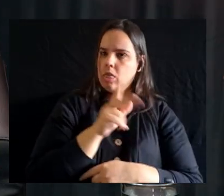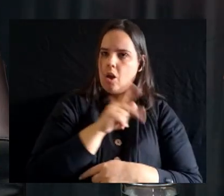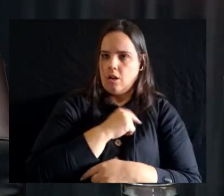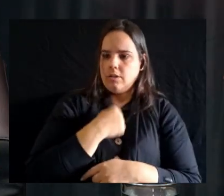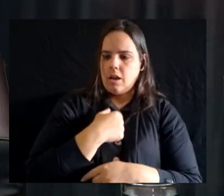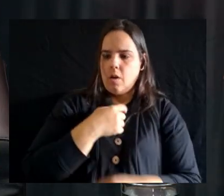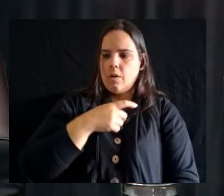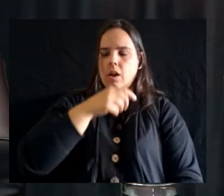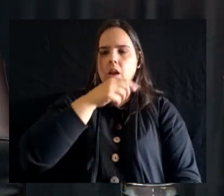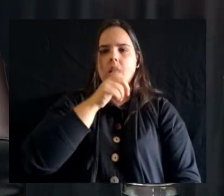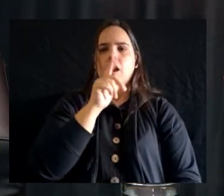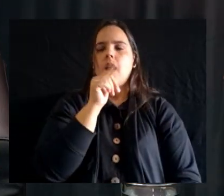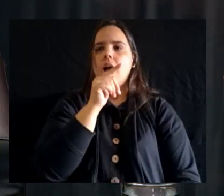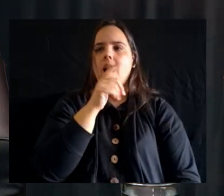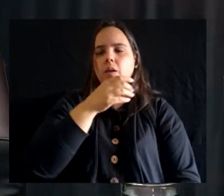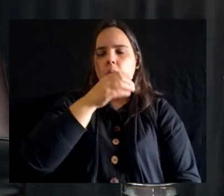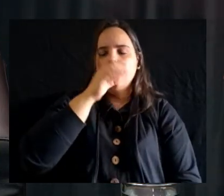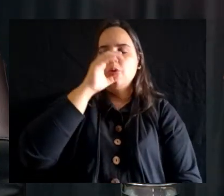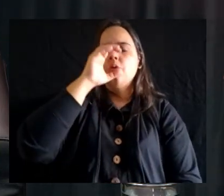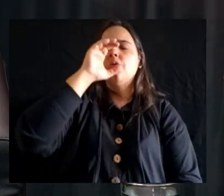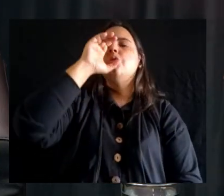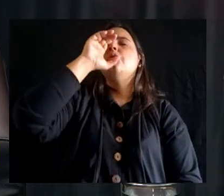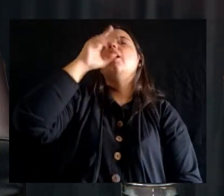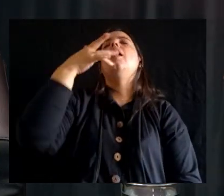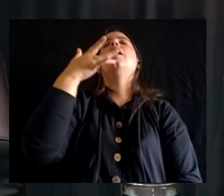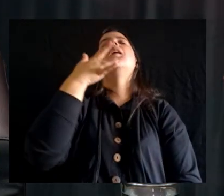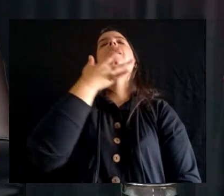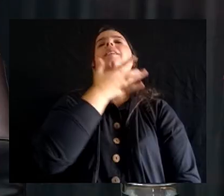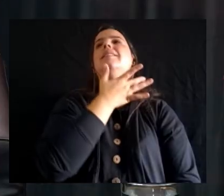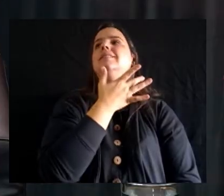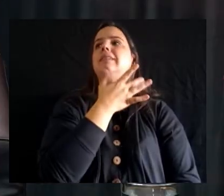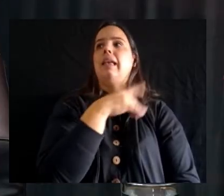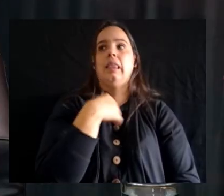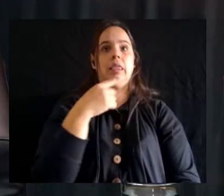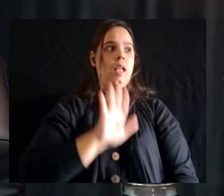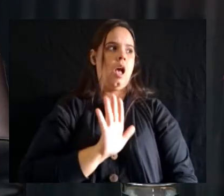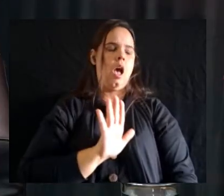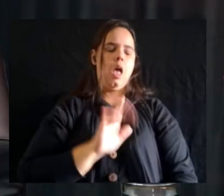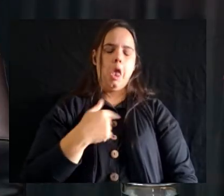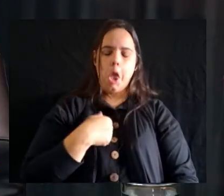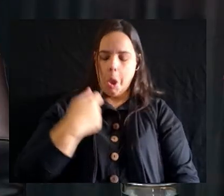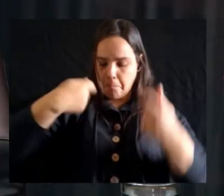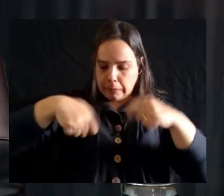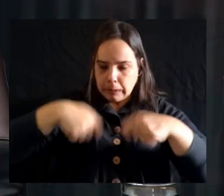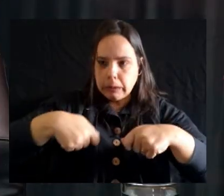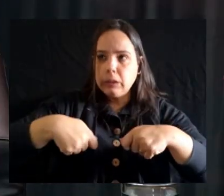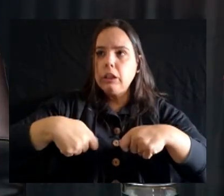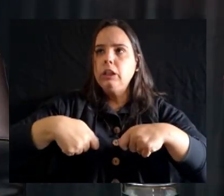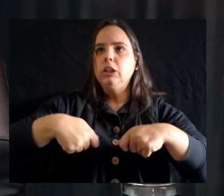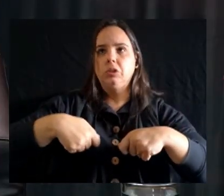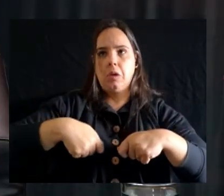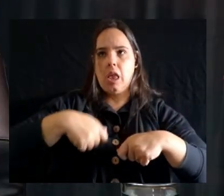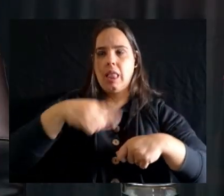né, que delícia tomar esse copo de água, não, eu preciso tomar esse copo, mesmo que não esteja com sede, né, então,